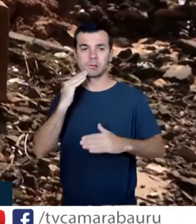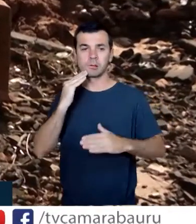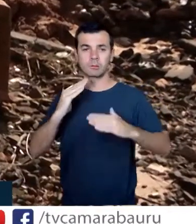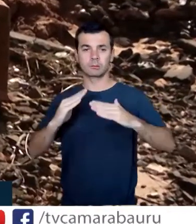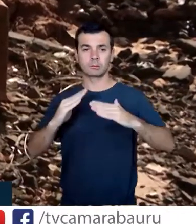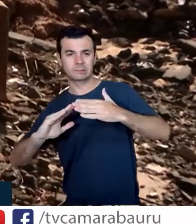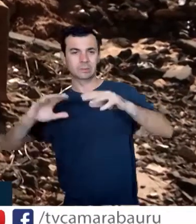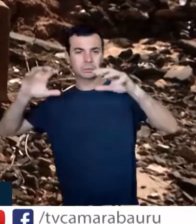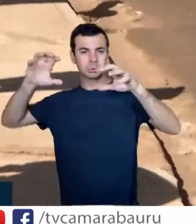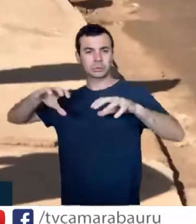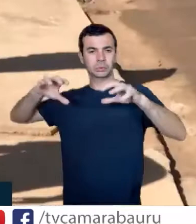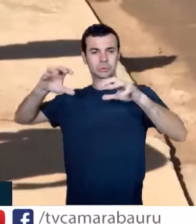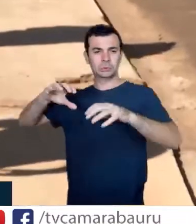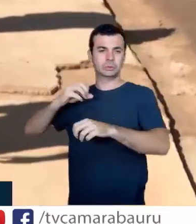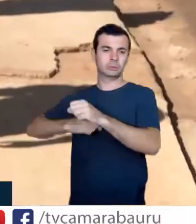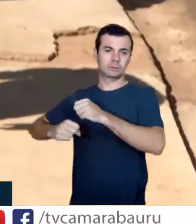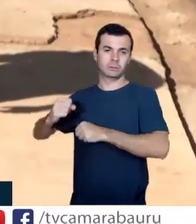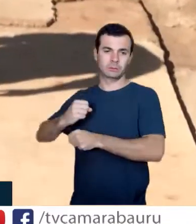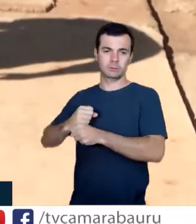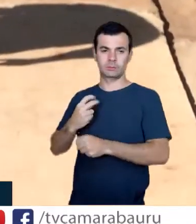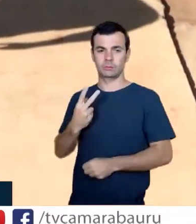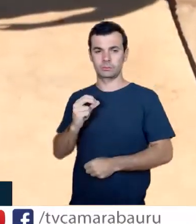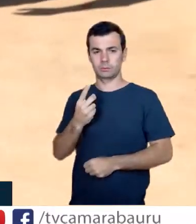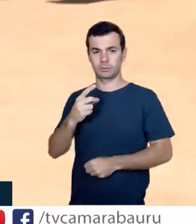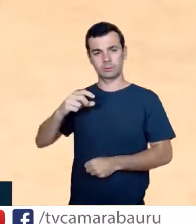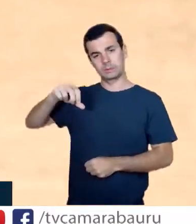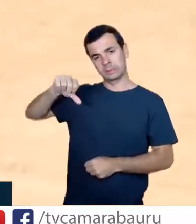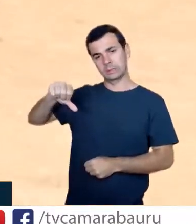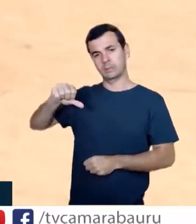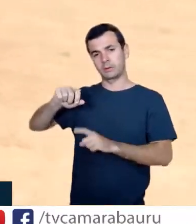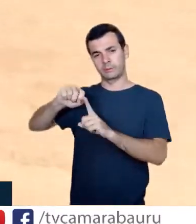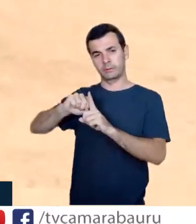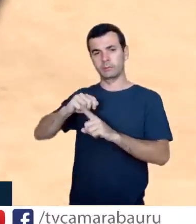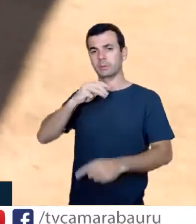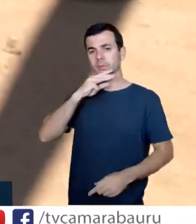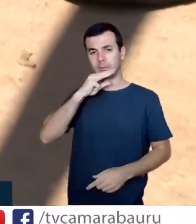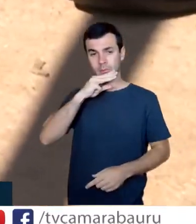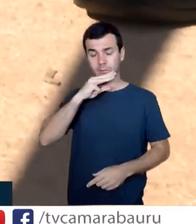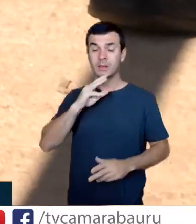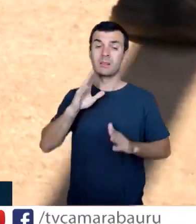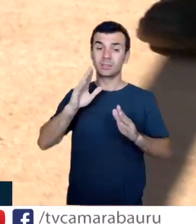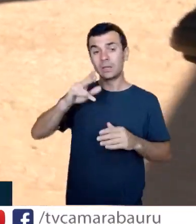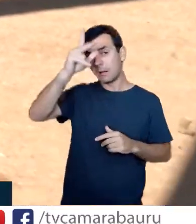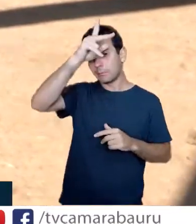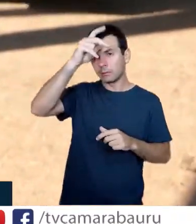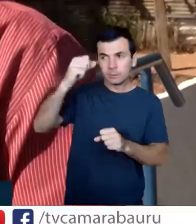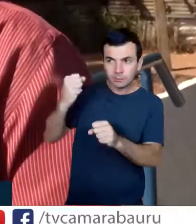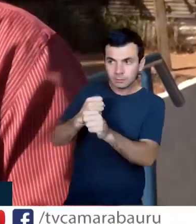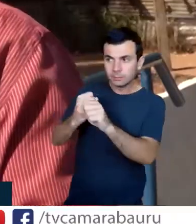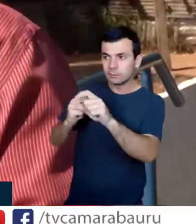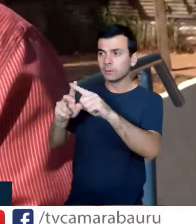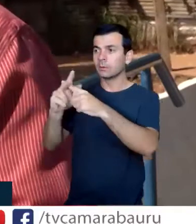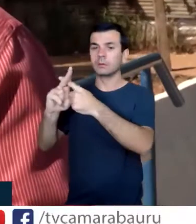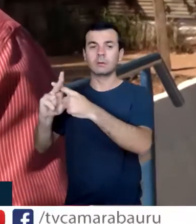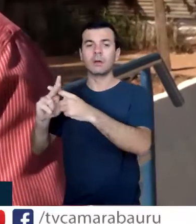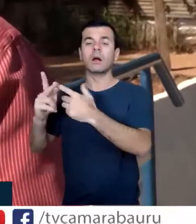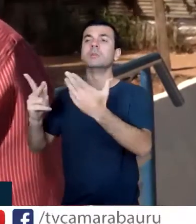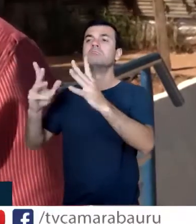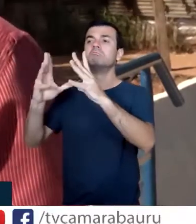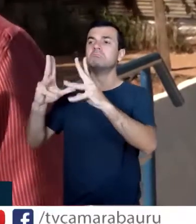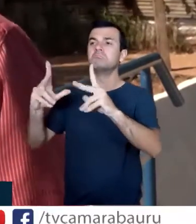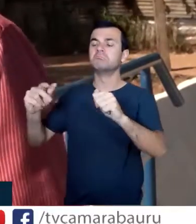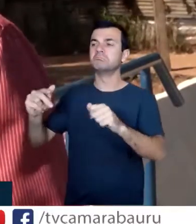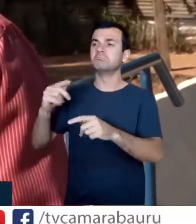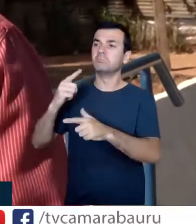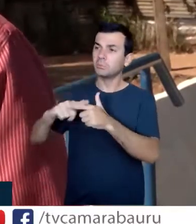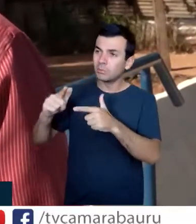de 2019. A reforma que foi feita pela prefeitura já dá sinais de desgaste. Foi realizada uma